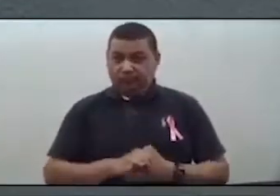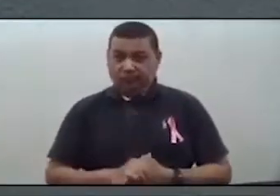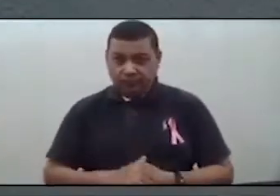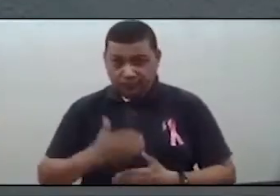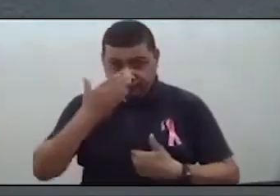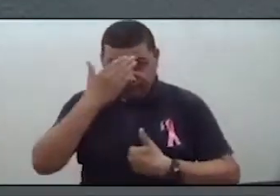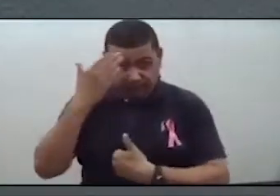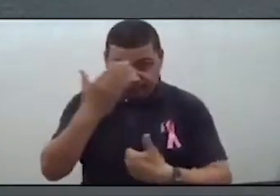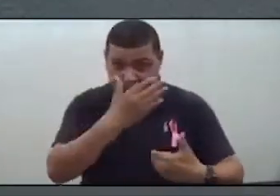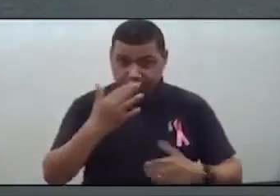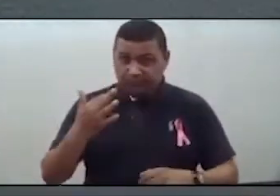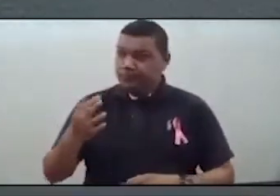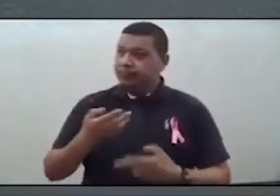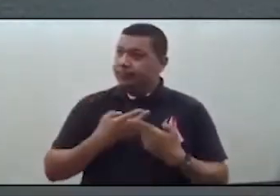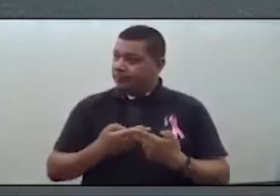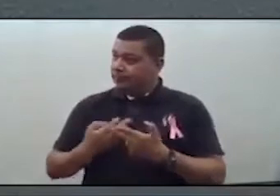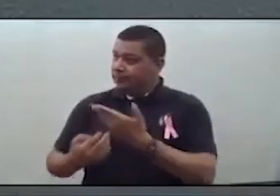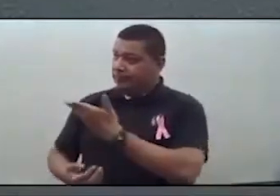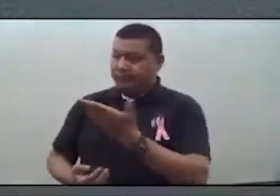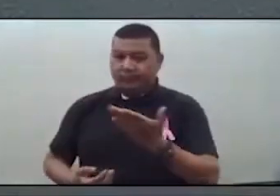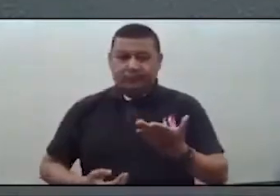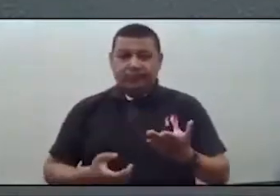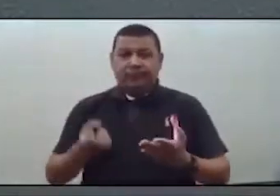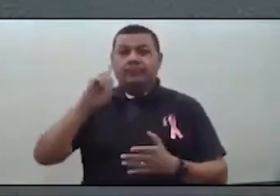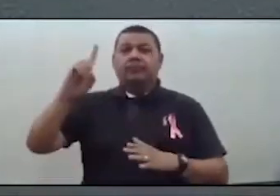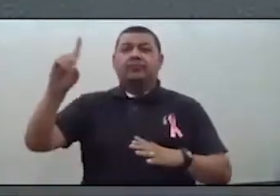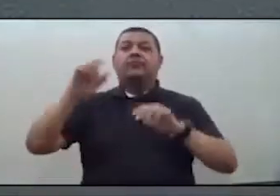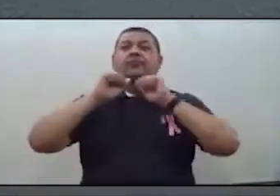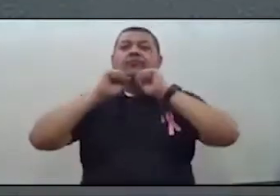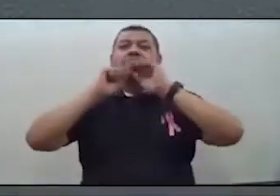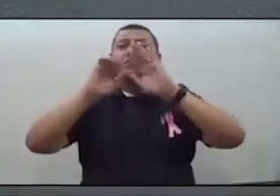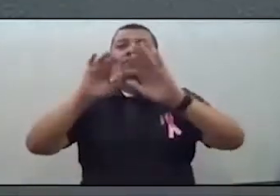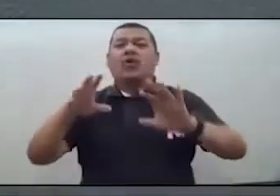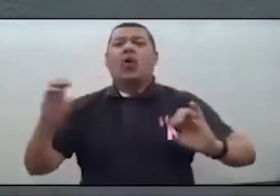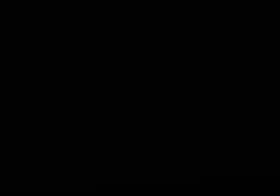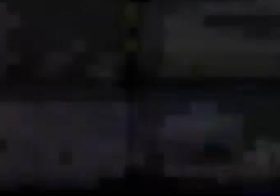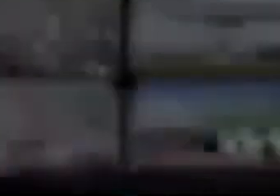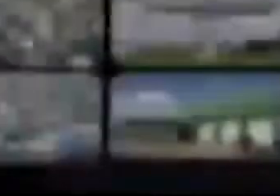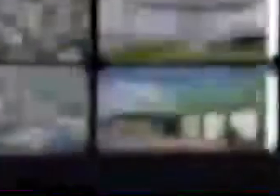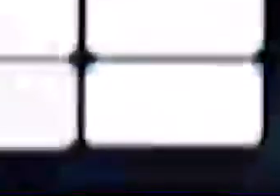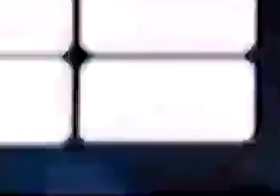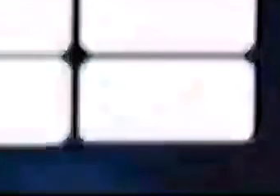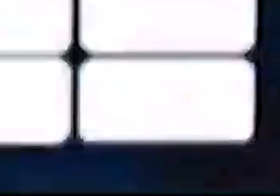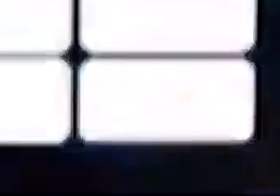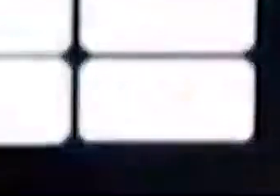Obrigado pela tolerância, presidente. Obrigado a todos. Fiquem todos com Deus. Tenham todos uma ótima semana.